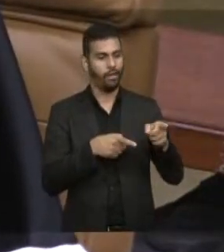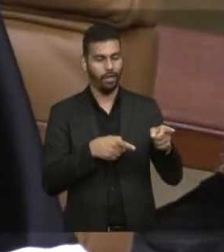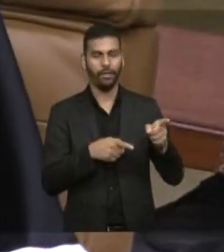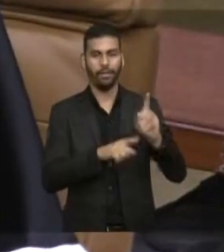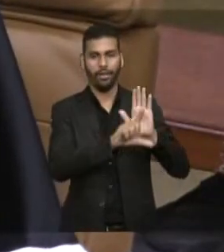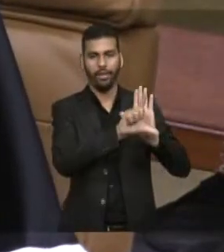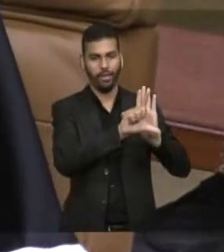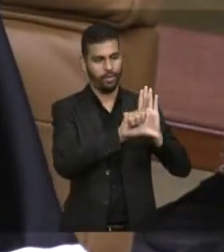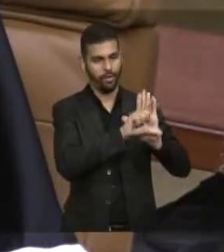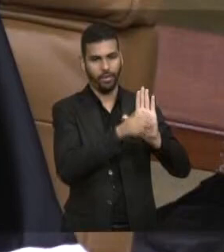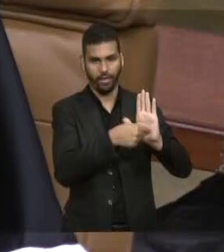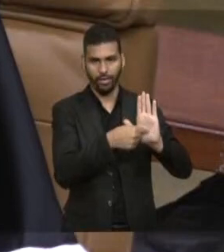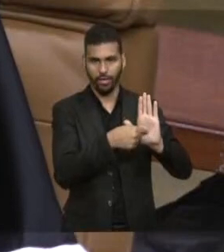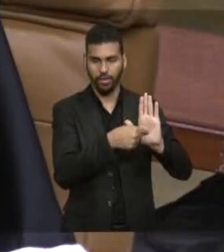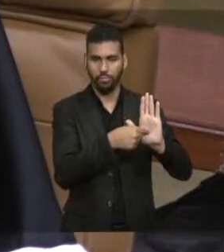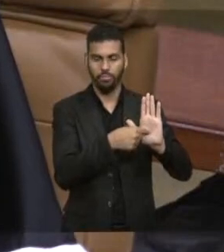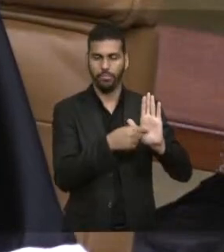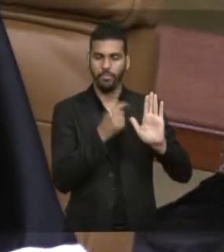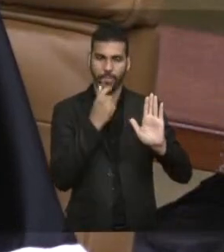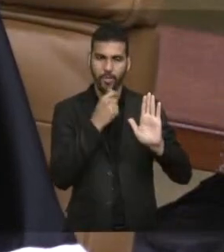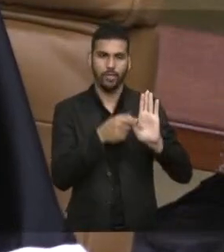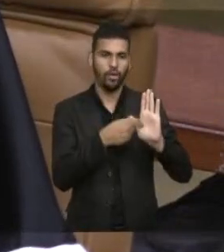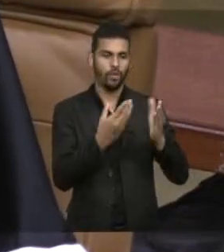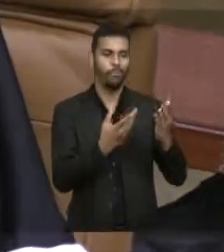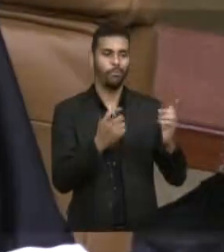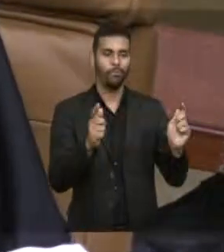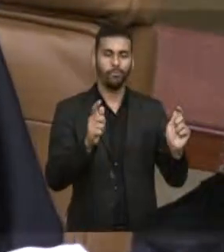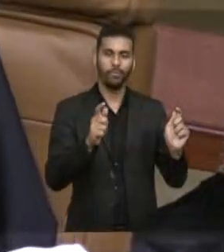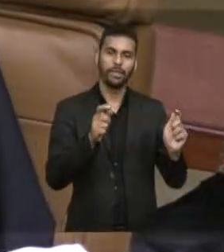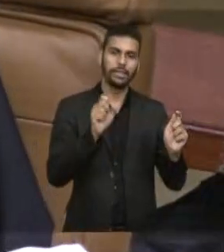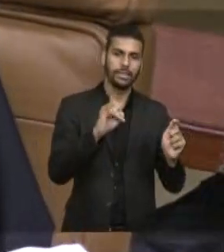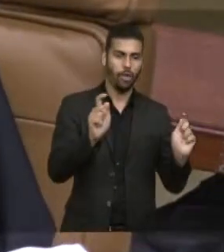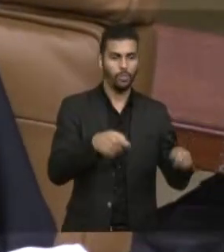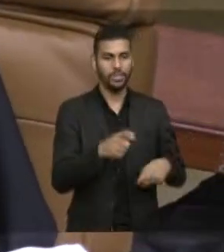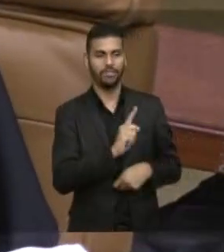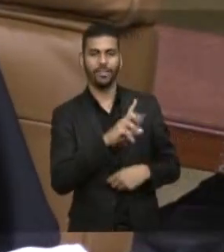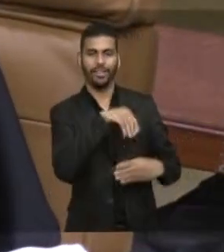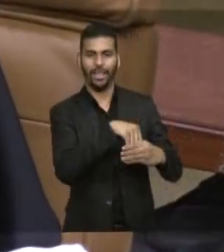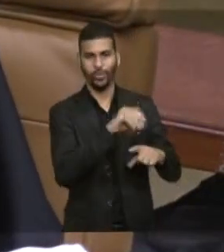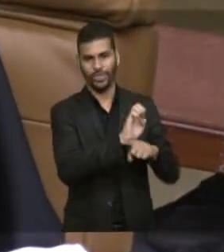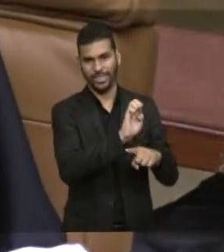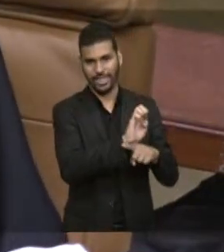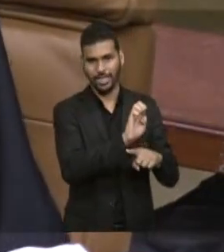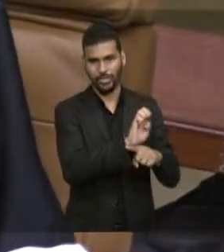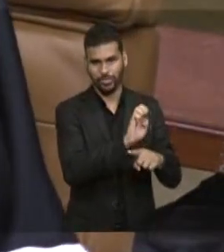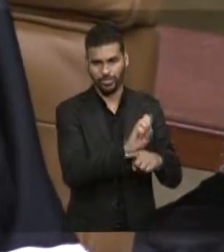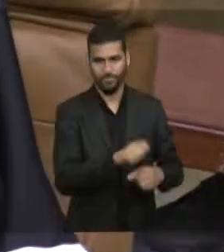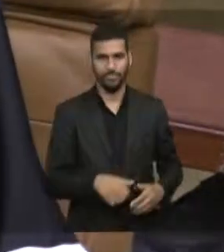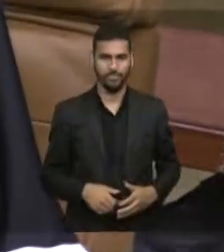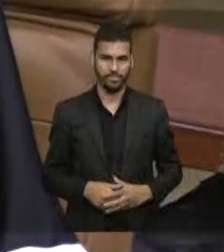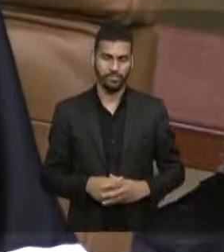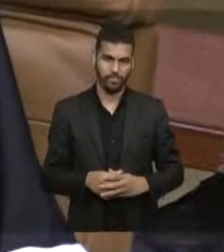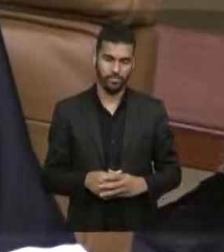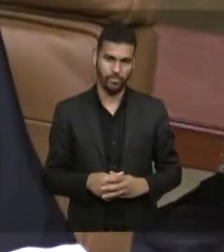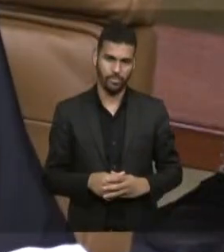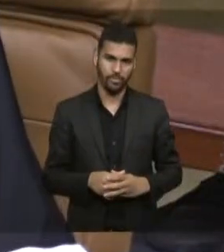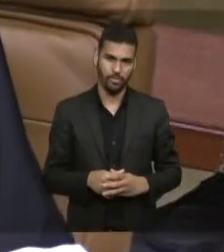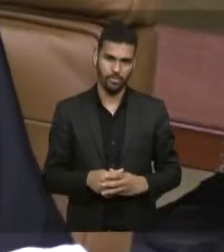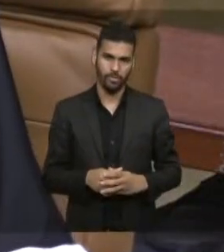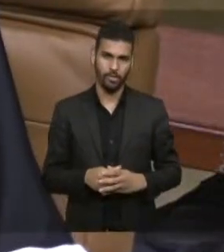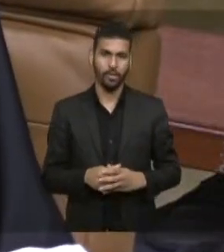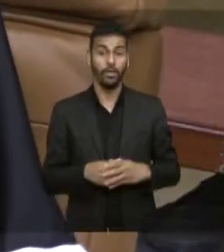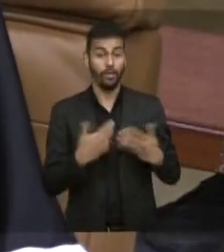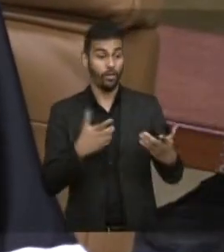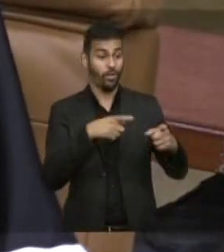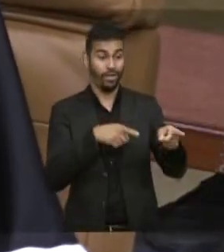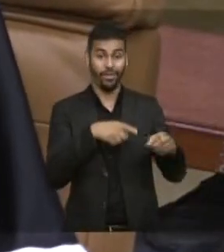genérica delegação Legislativa ao estado não que não possa haver é que neste caso não